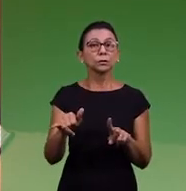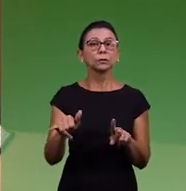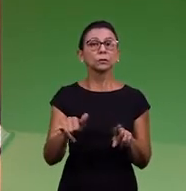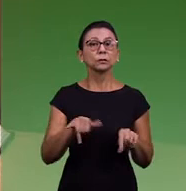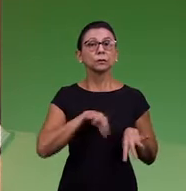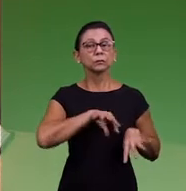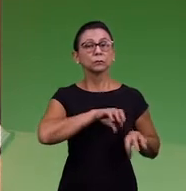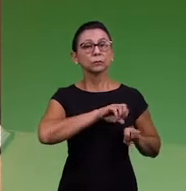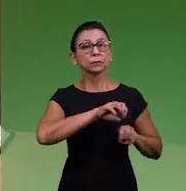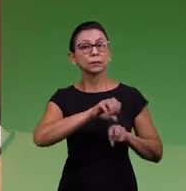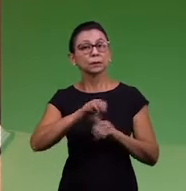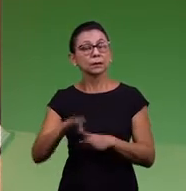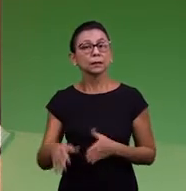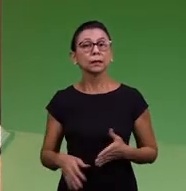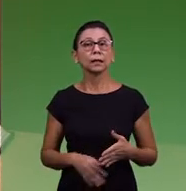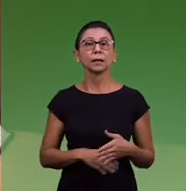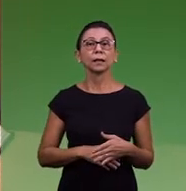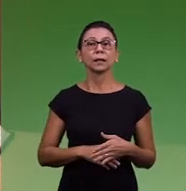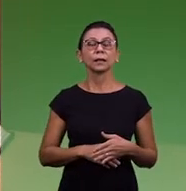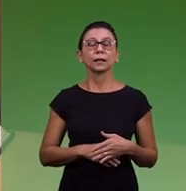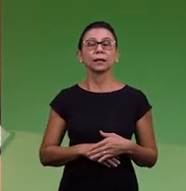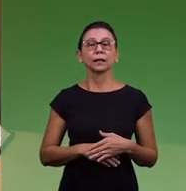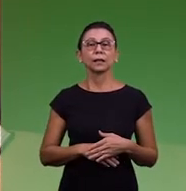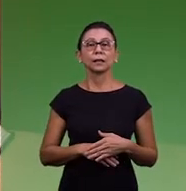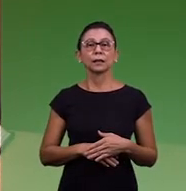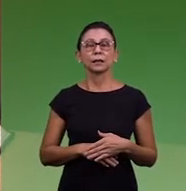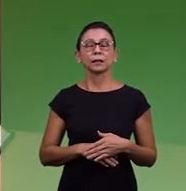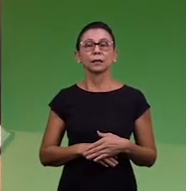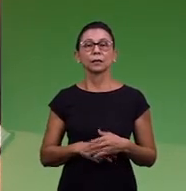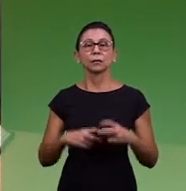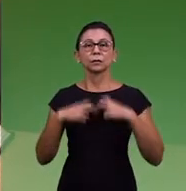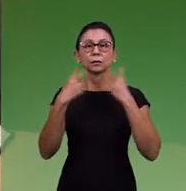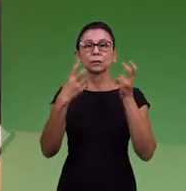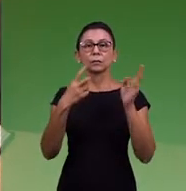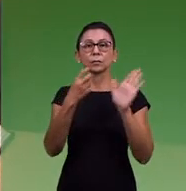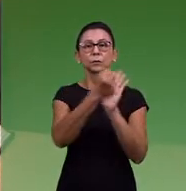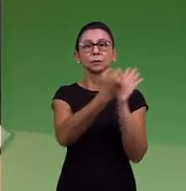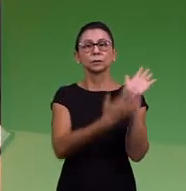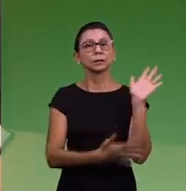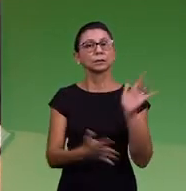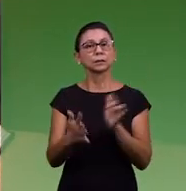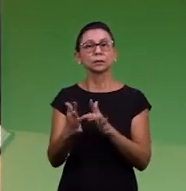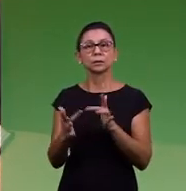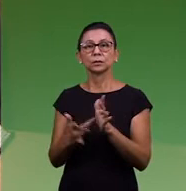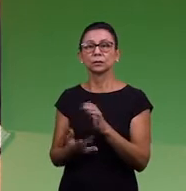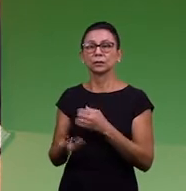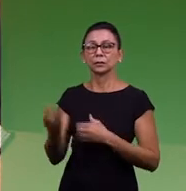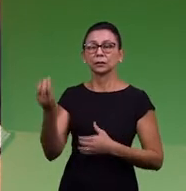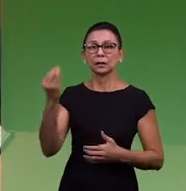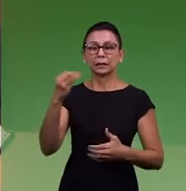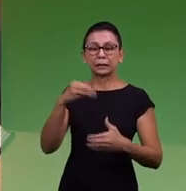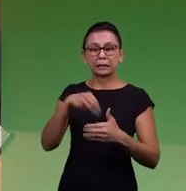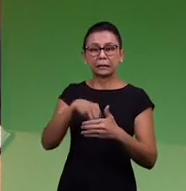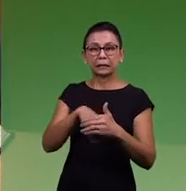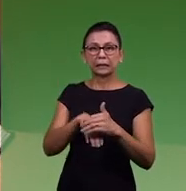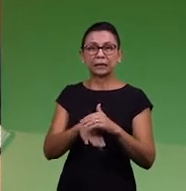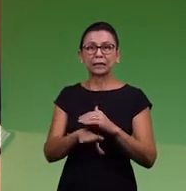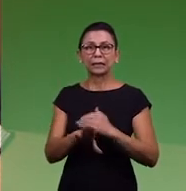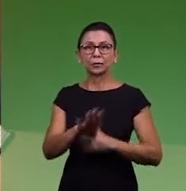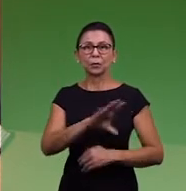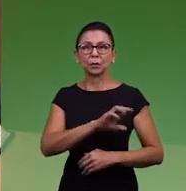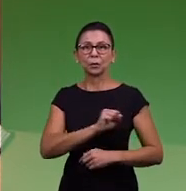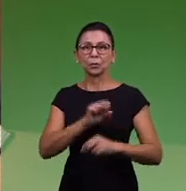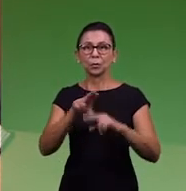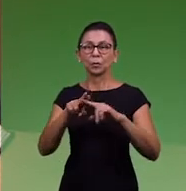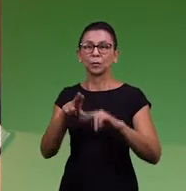nós a questão da doutrina do clamor pelo sangue de Jesus. E ainda diz assim, e o interior revestido por amor pelas filhas